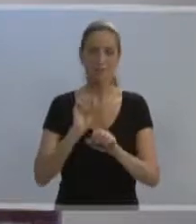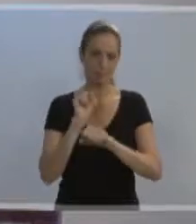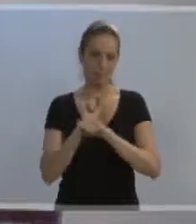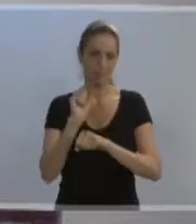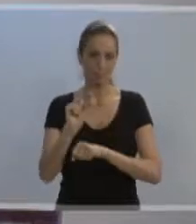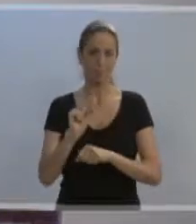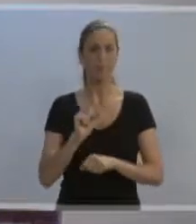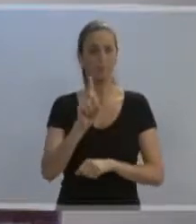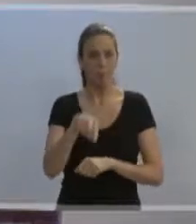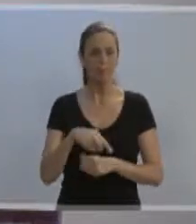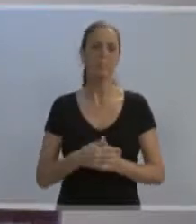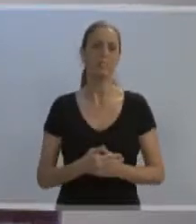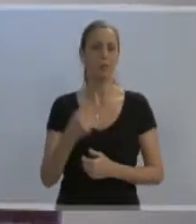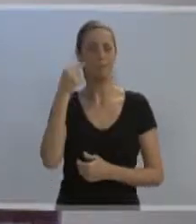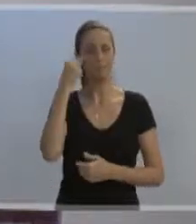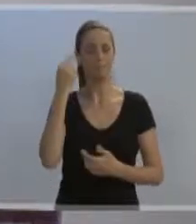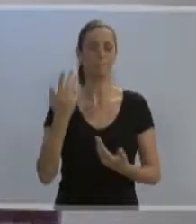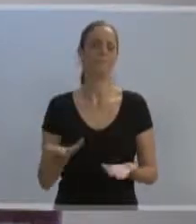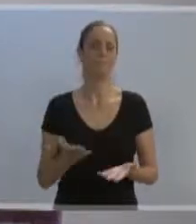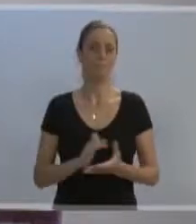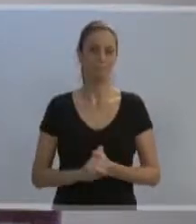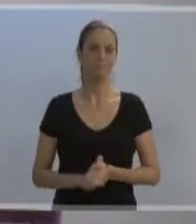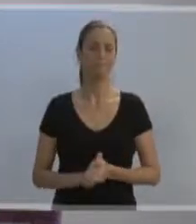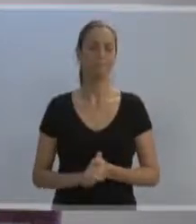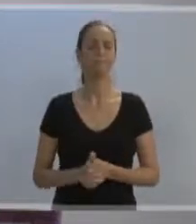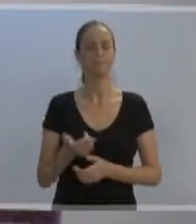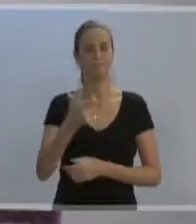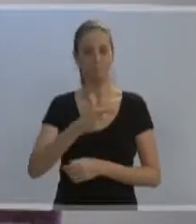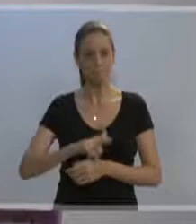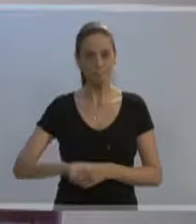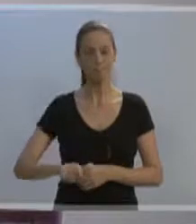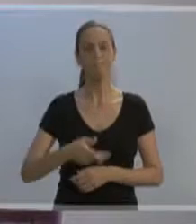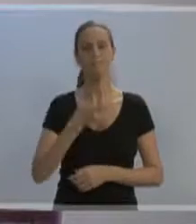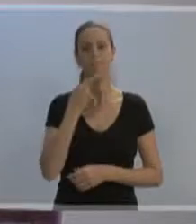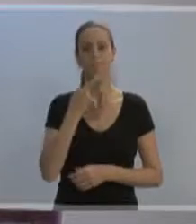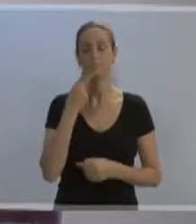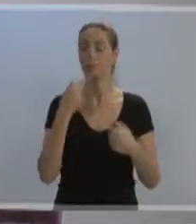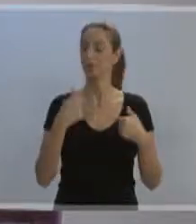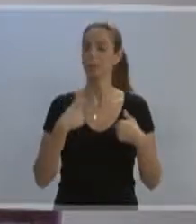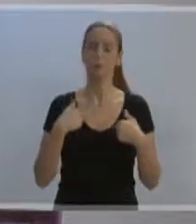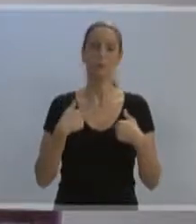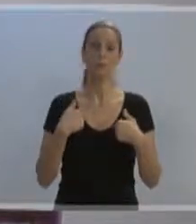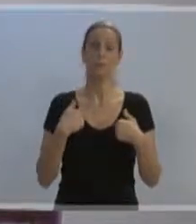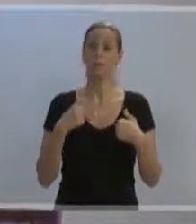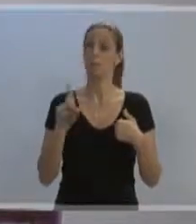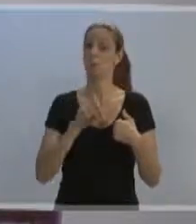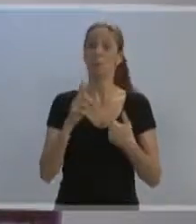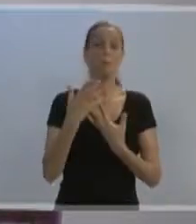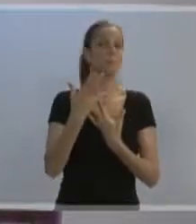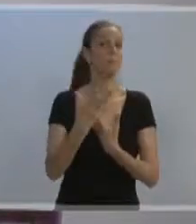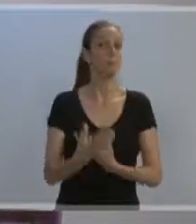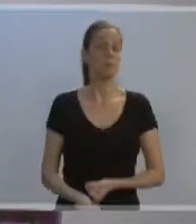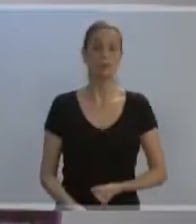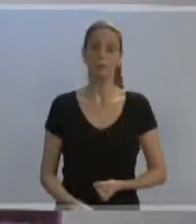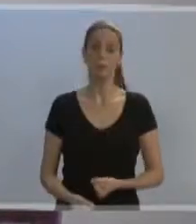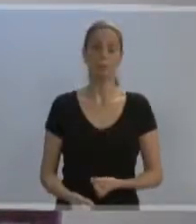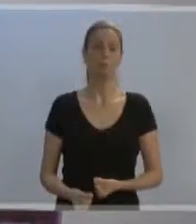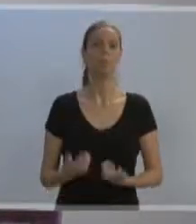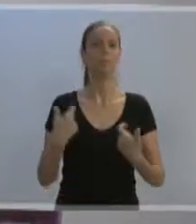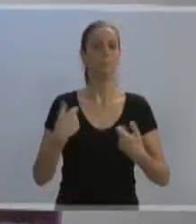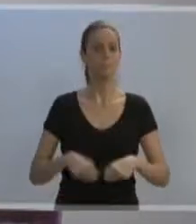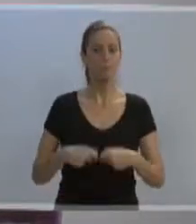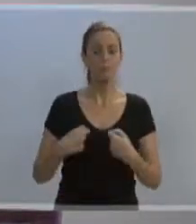questão não é mais do que isso mais uma vez eu não concordo não admito e nós precisamos coibir